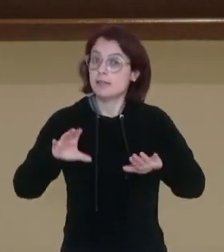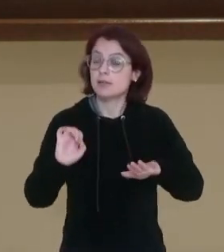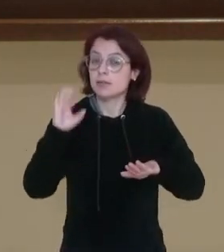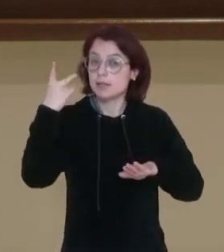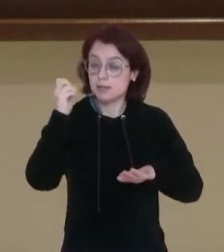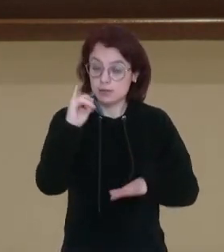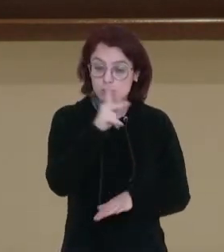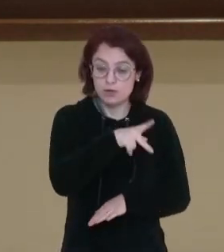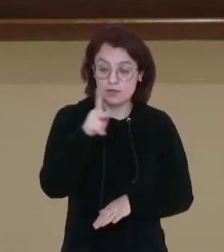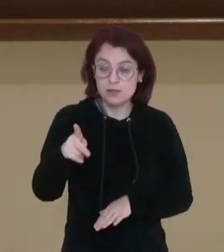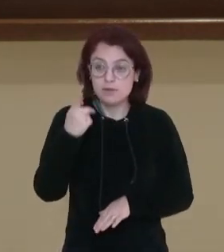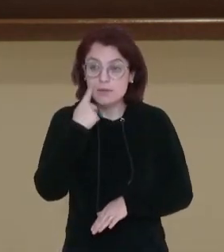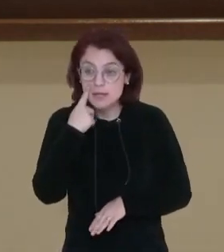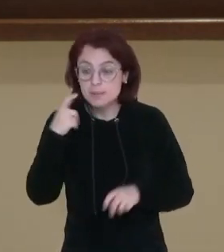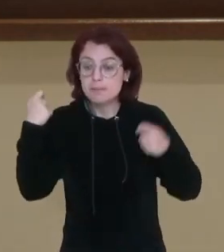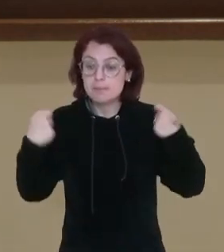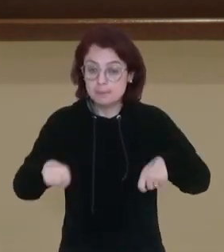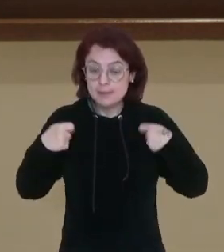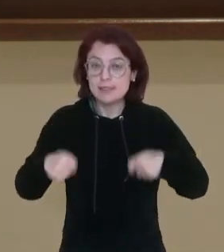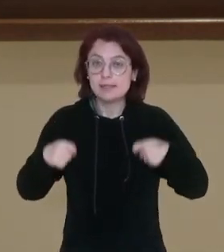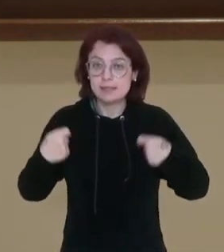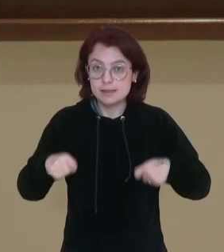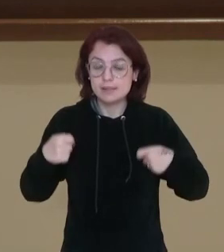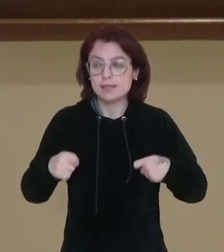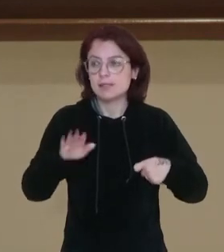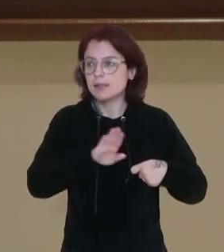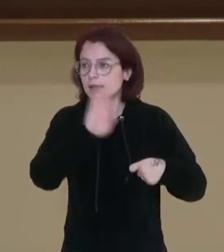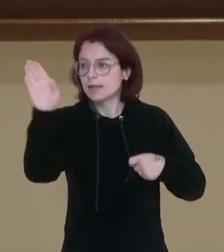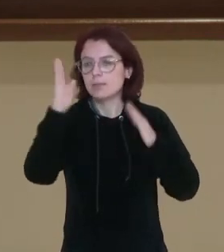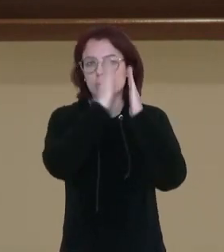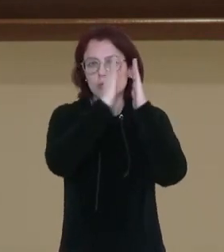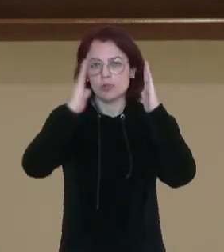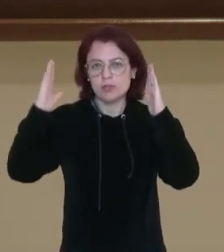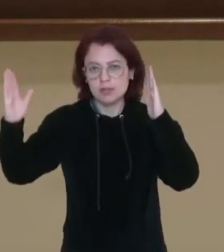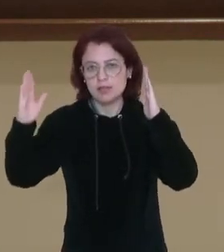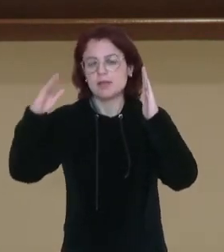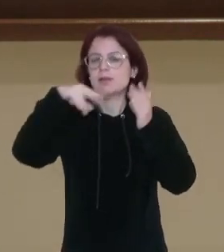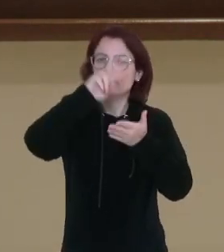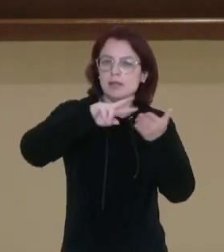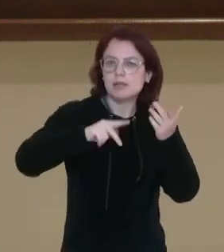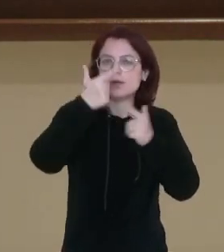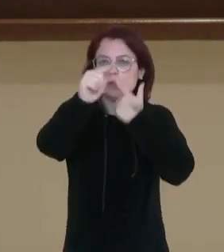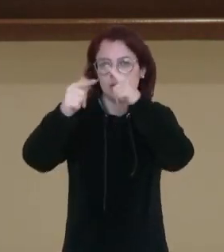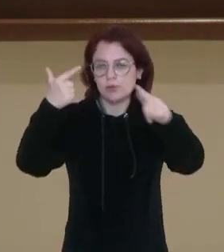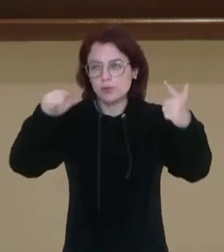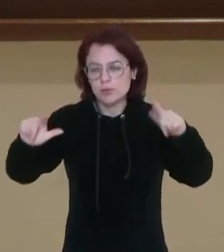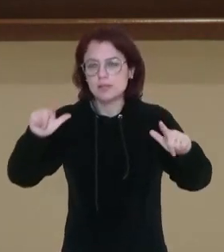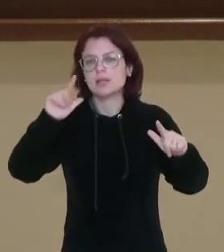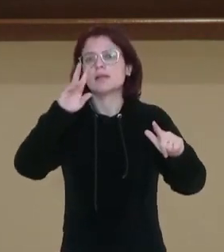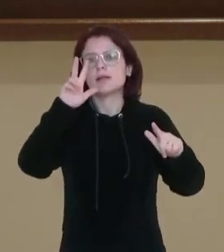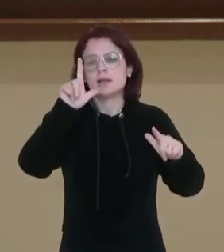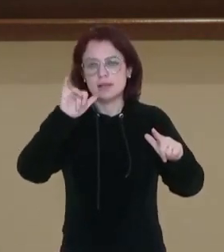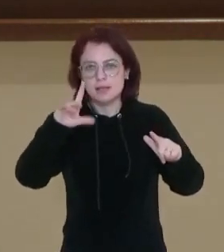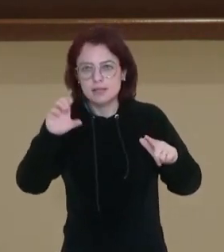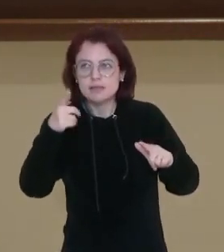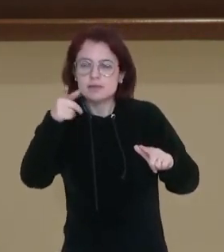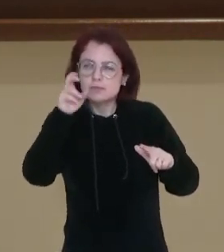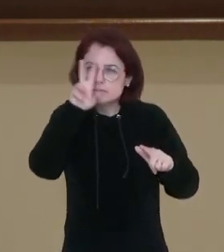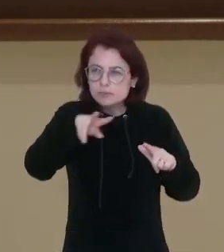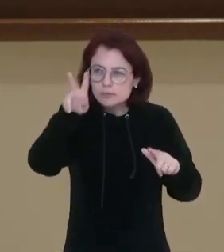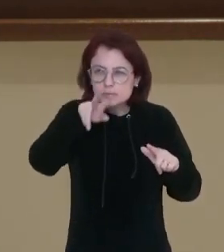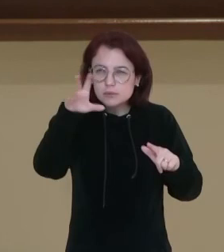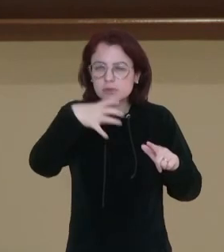sentir a necessidade de levar vocês até a biblioteca da escola, fazer a leitura de outras lendas, para que vocês